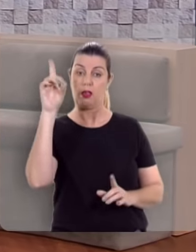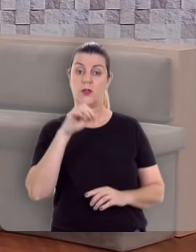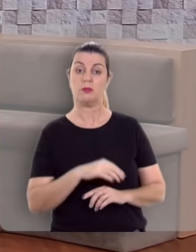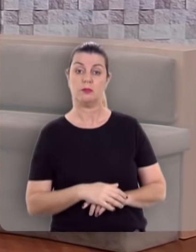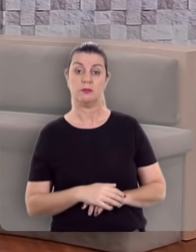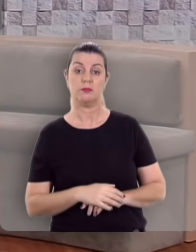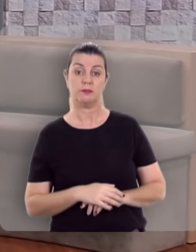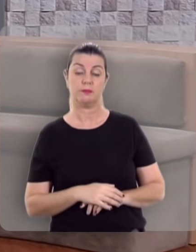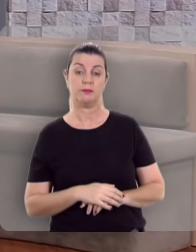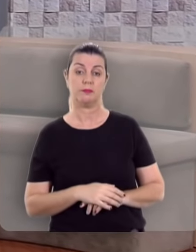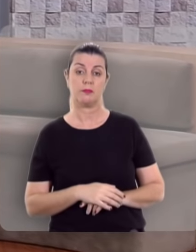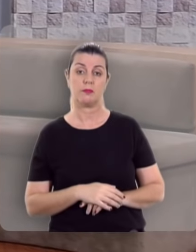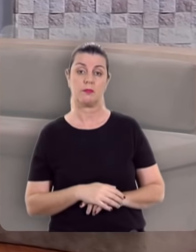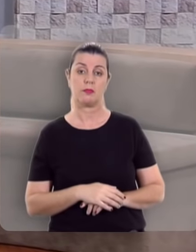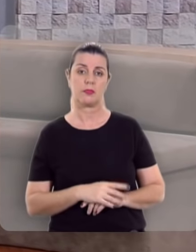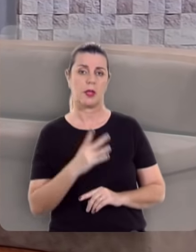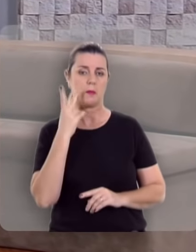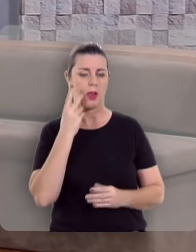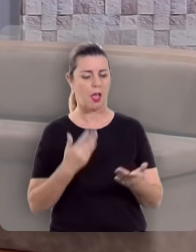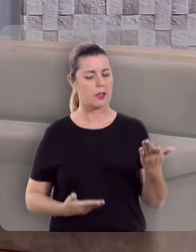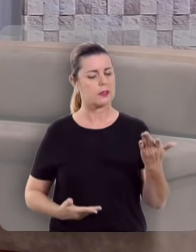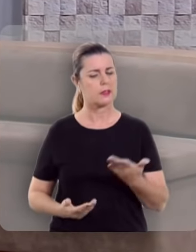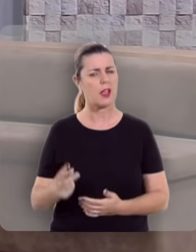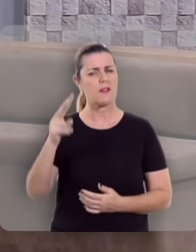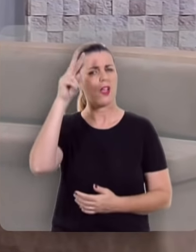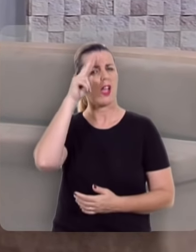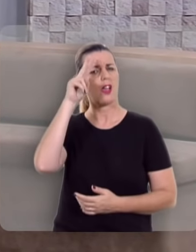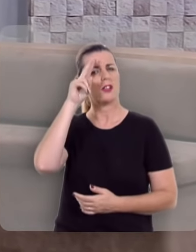a Deus e que se desvia do mal.